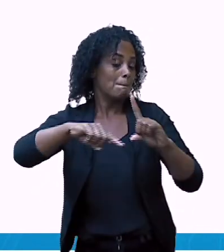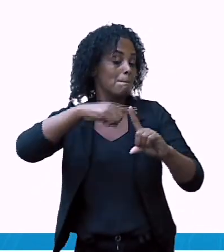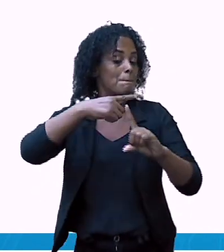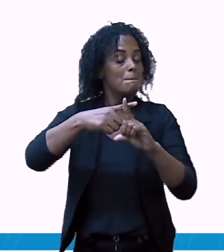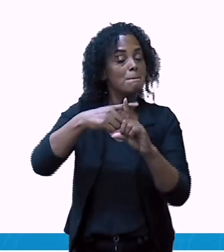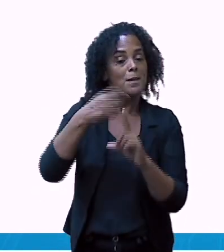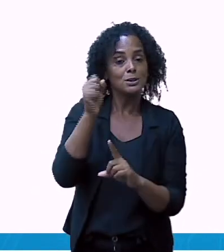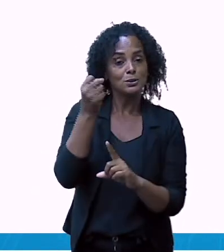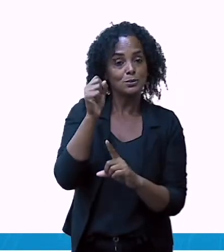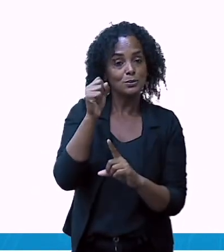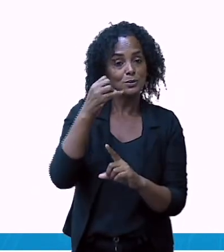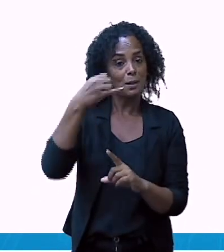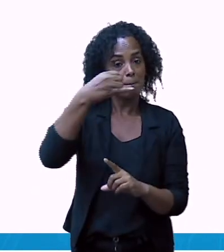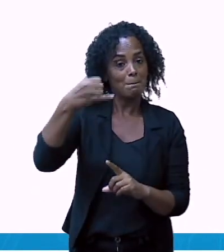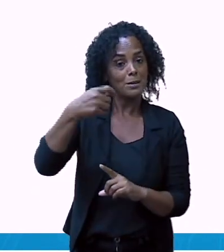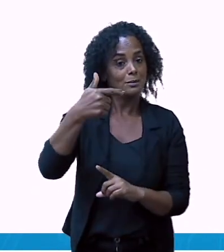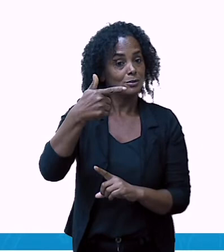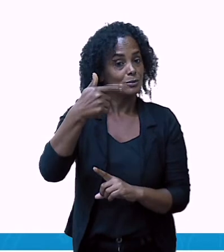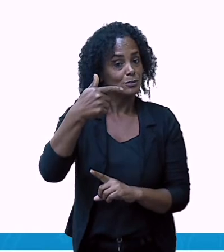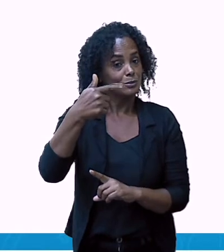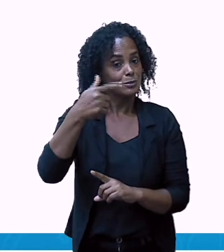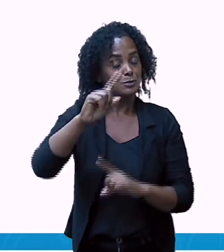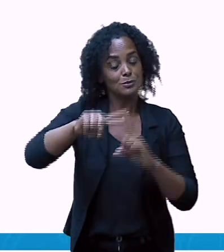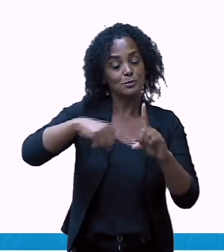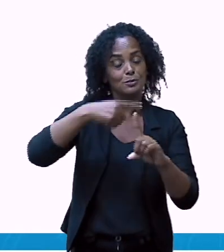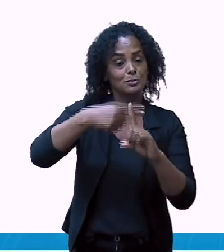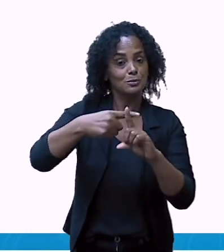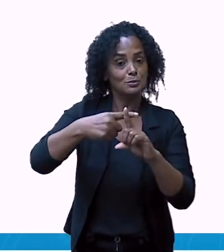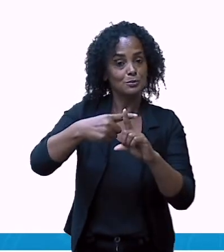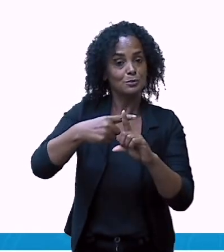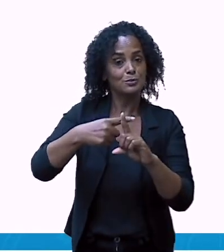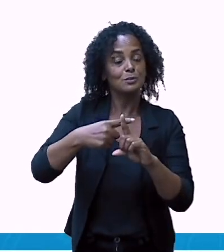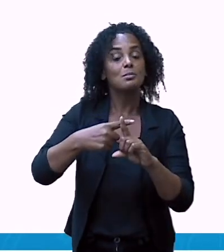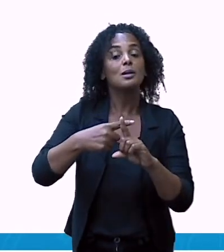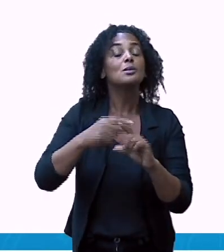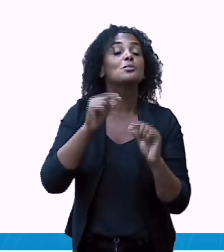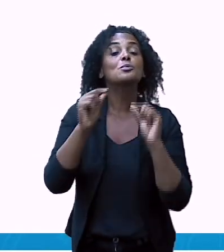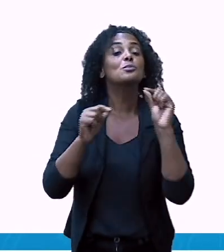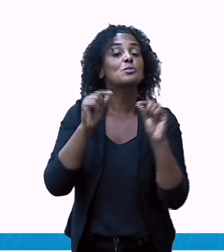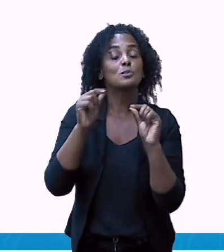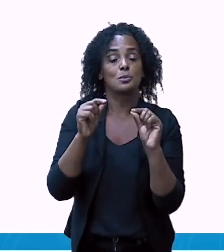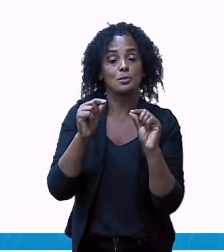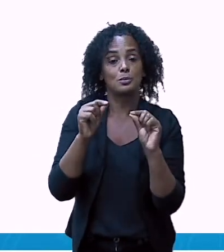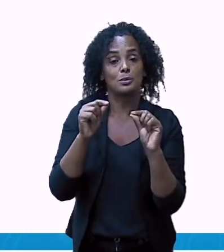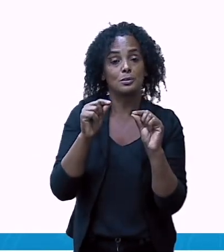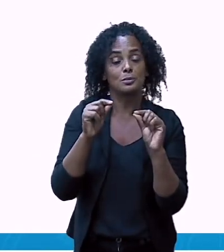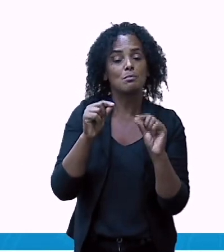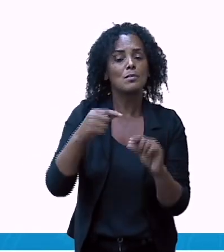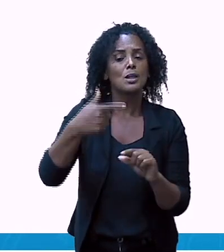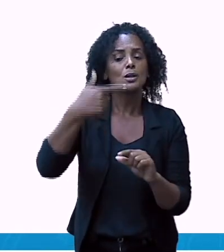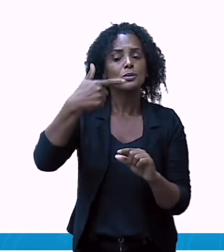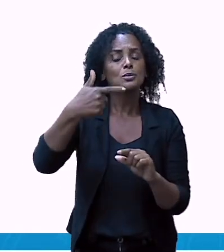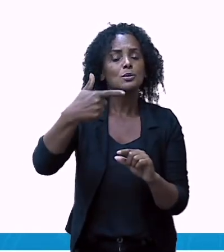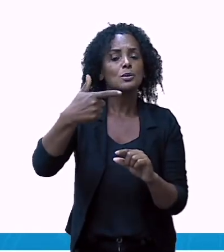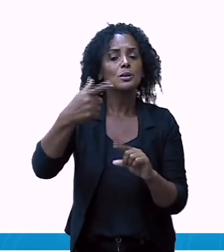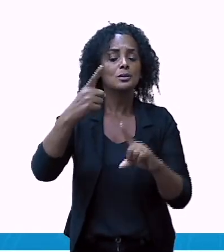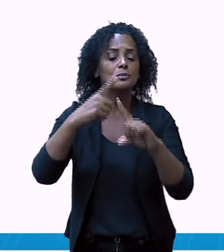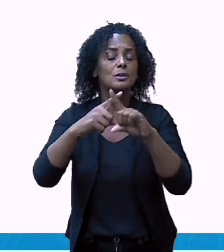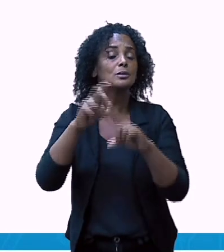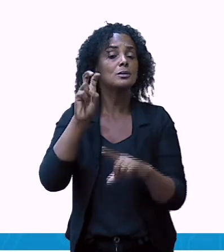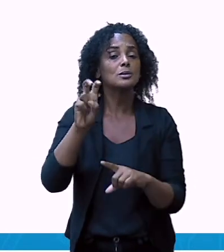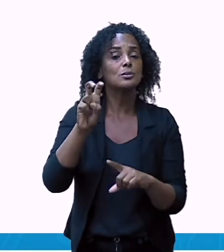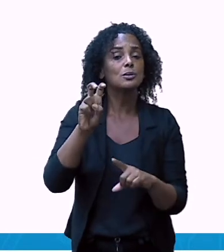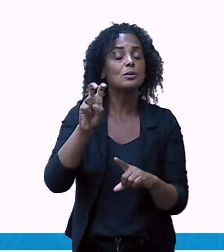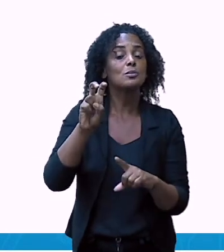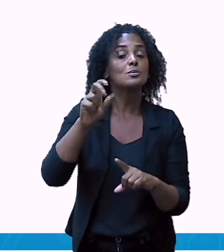8 menos 12 mais. Qual é o resultado de 2 vezes 5? 2